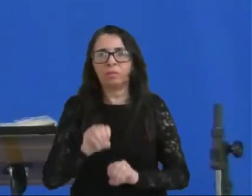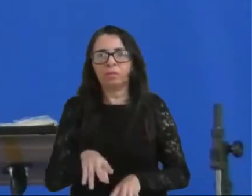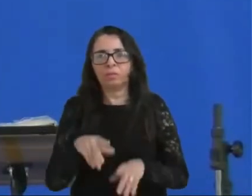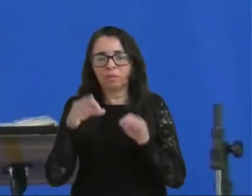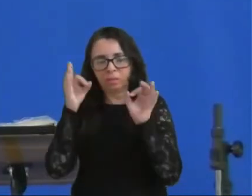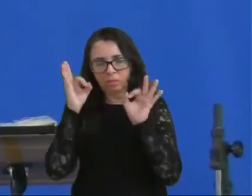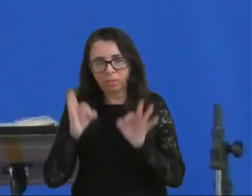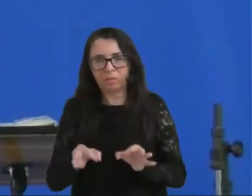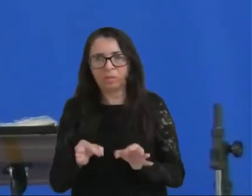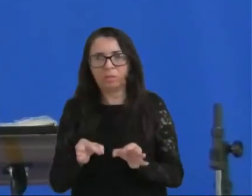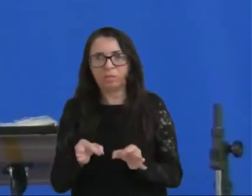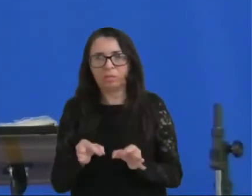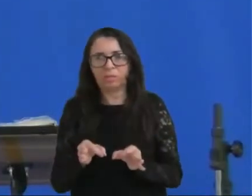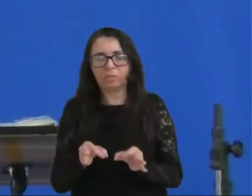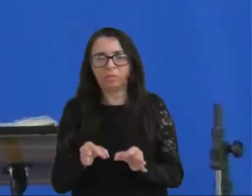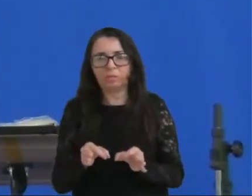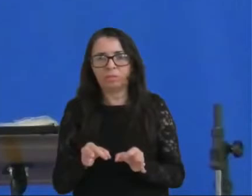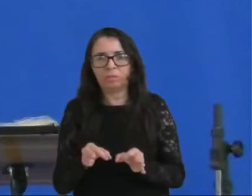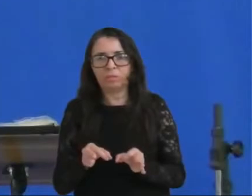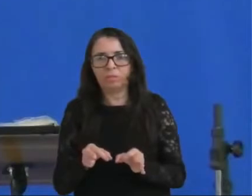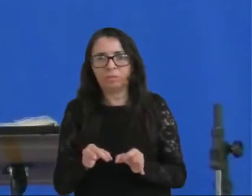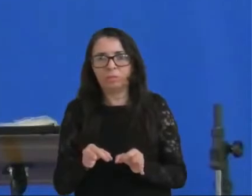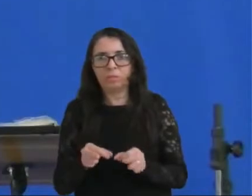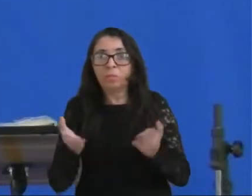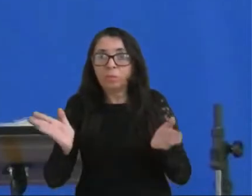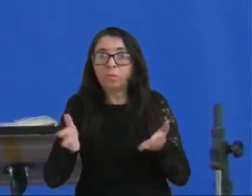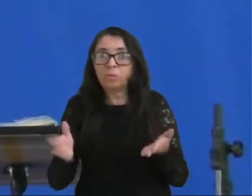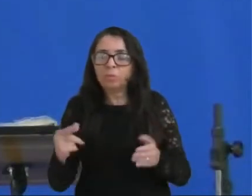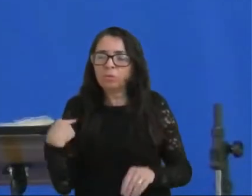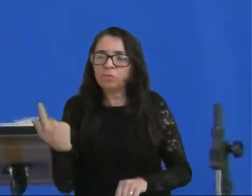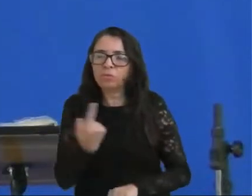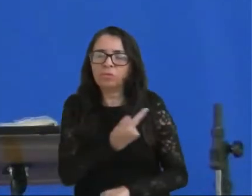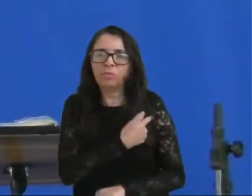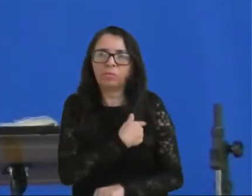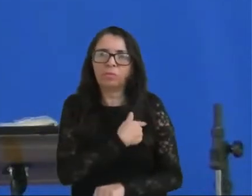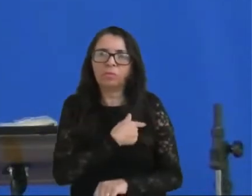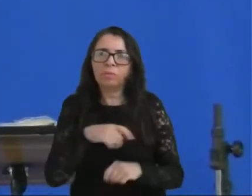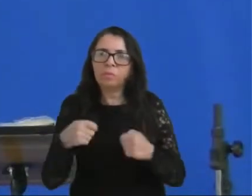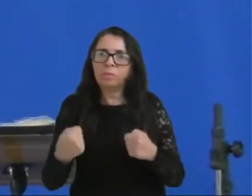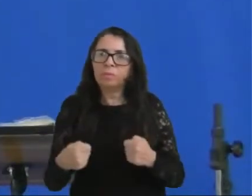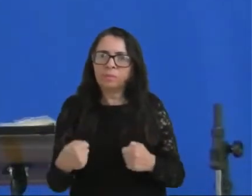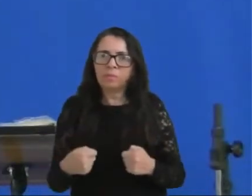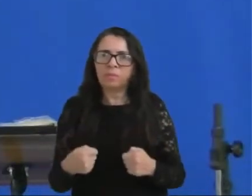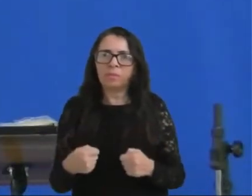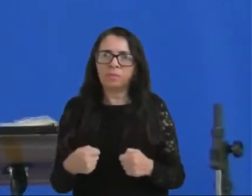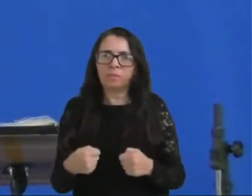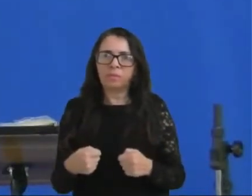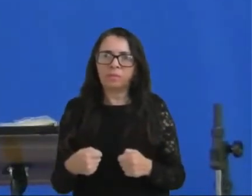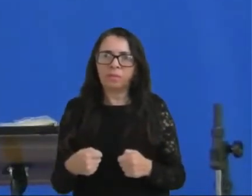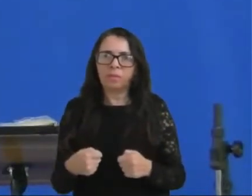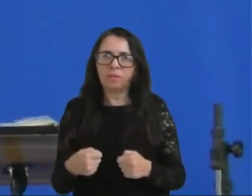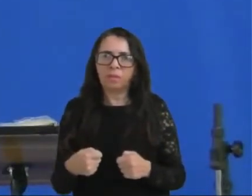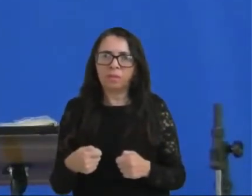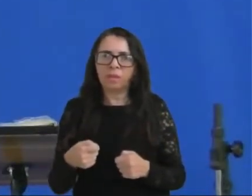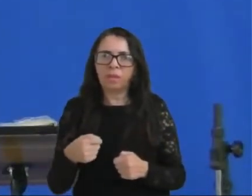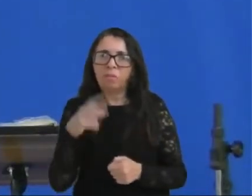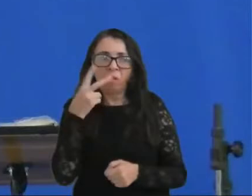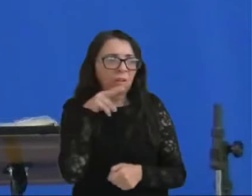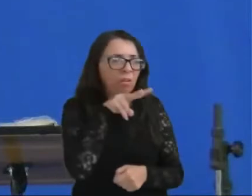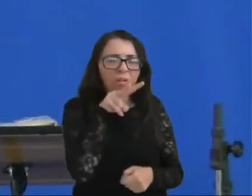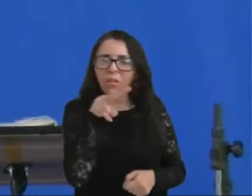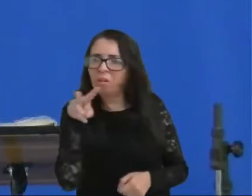um falso ensino, mas não era capaz de examinar a si mesmo. A igreja